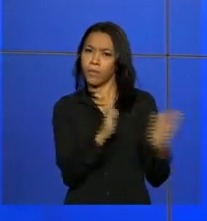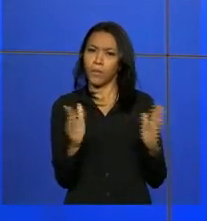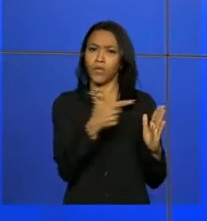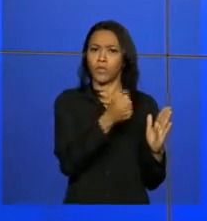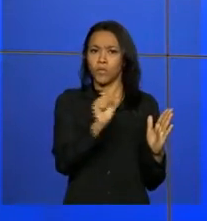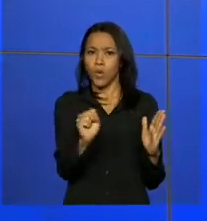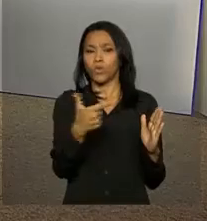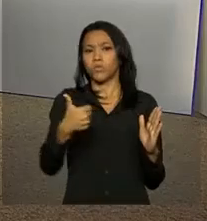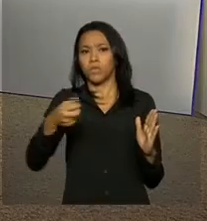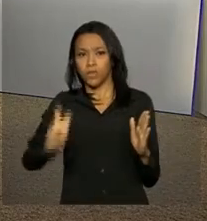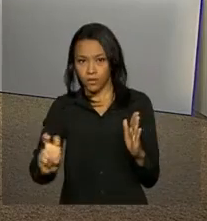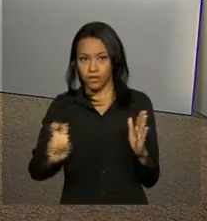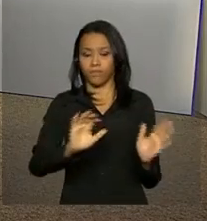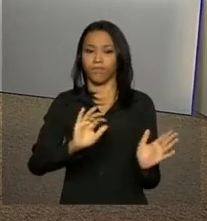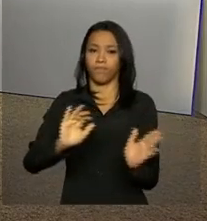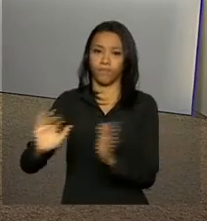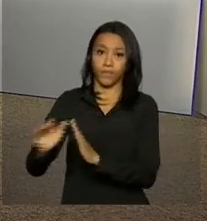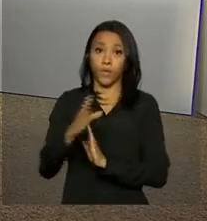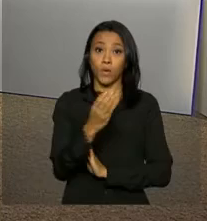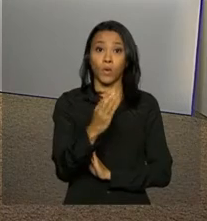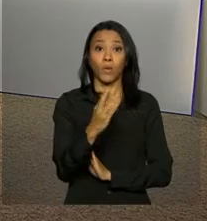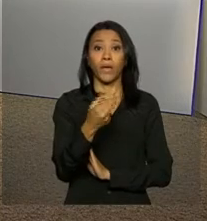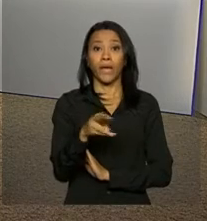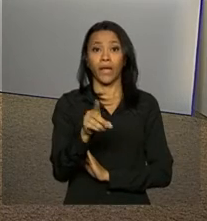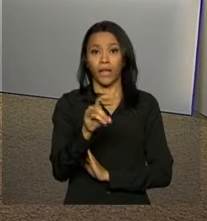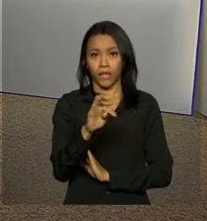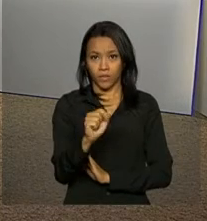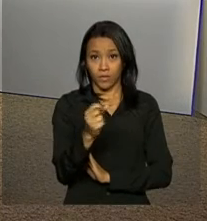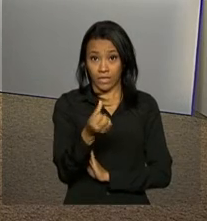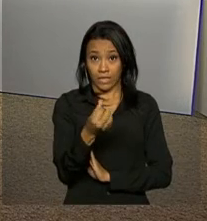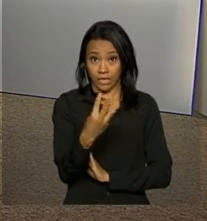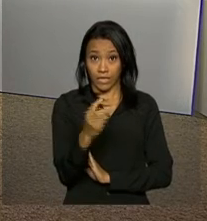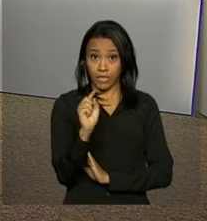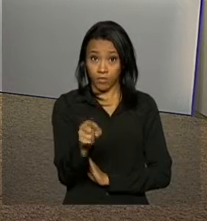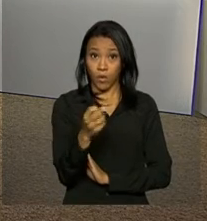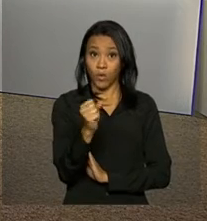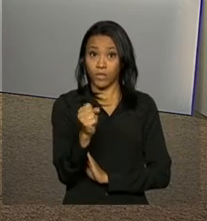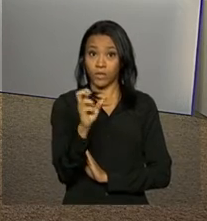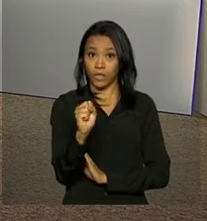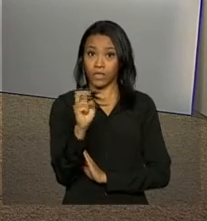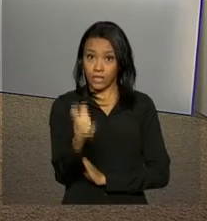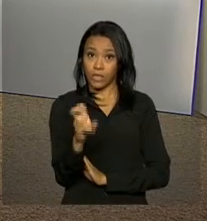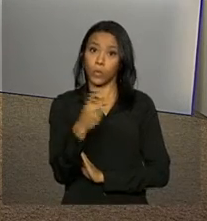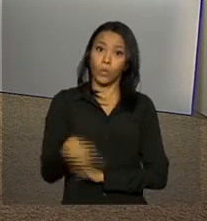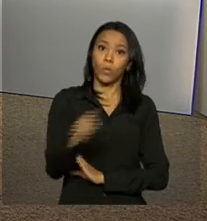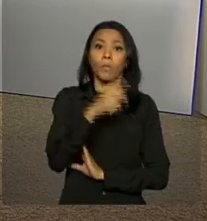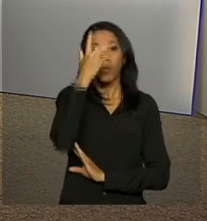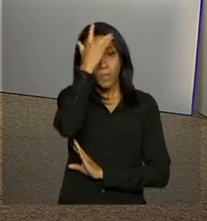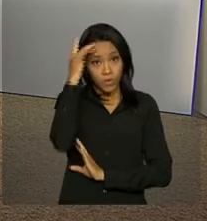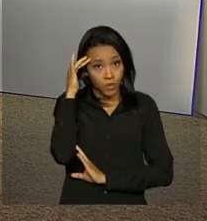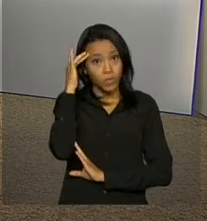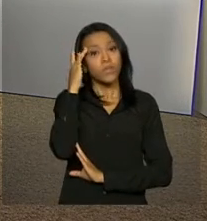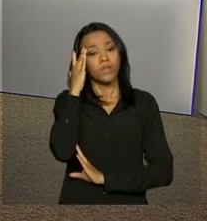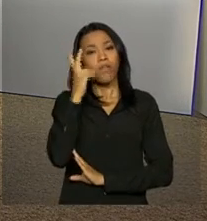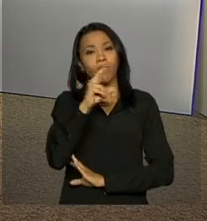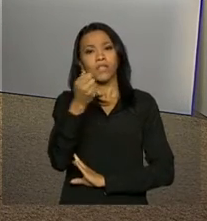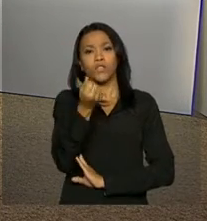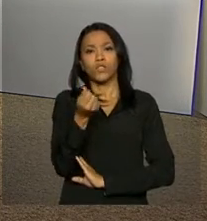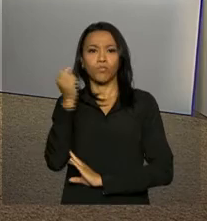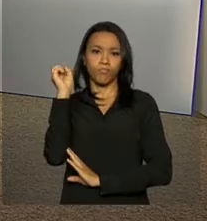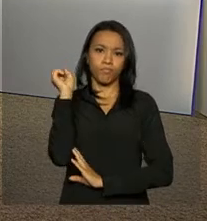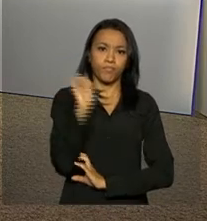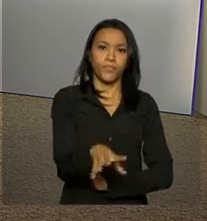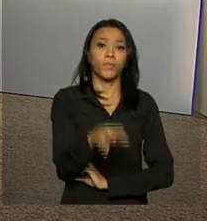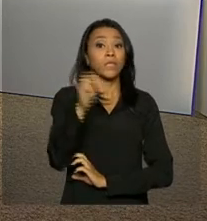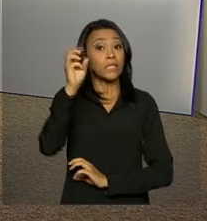2015. O crédito para 63.885 contribuintes pessoa física será depositado